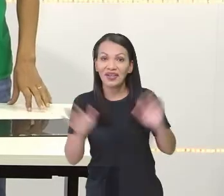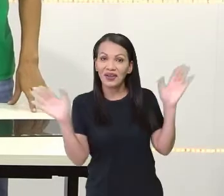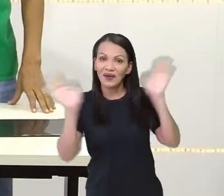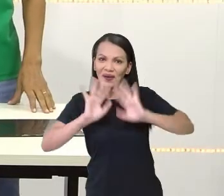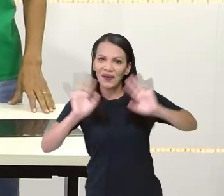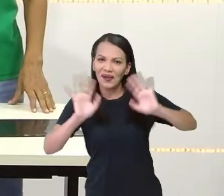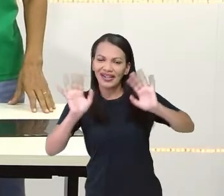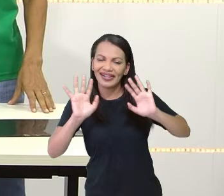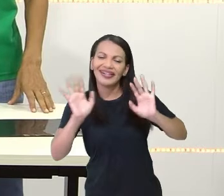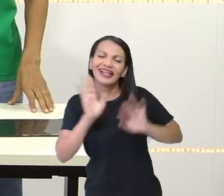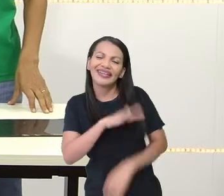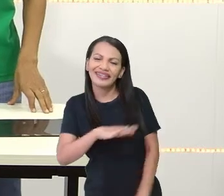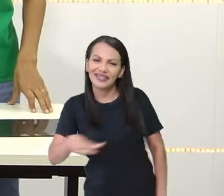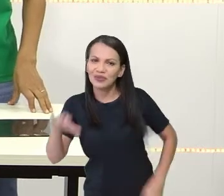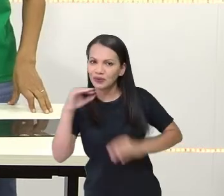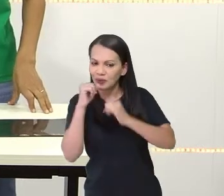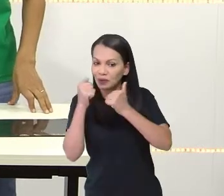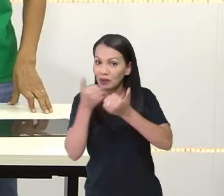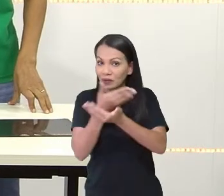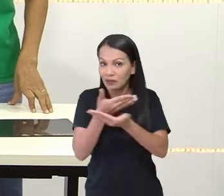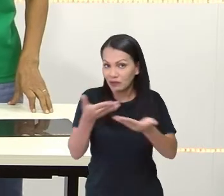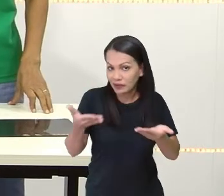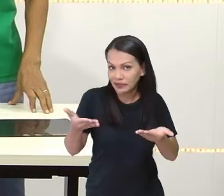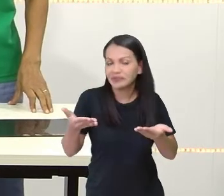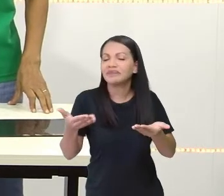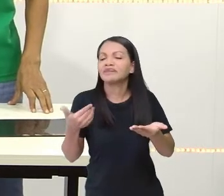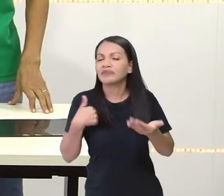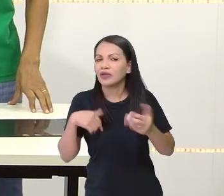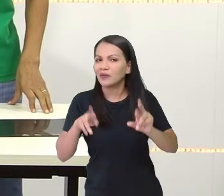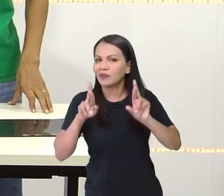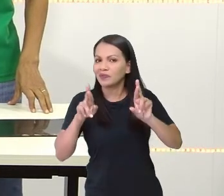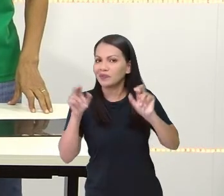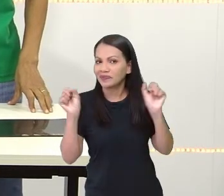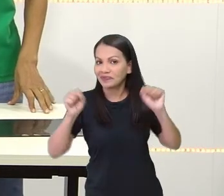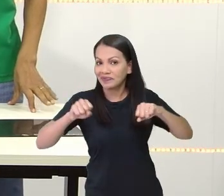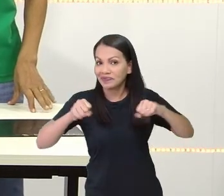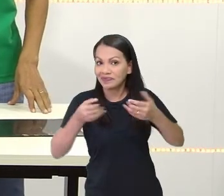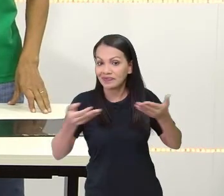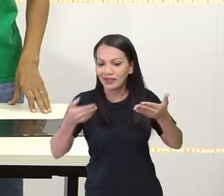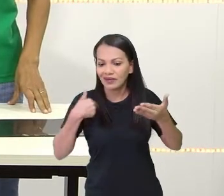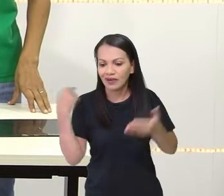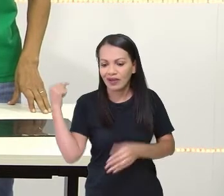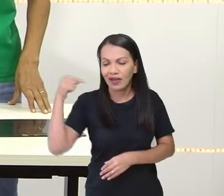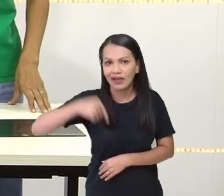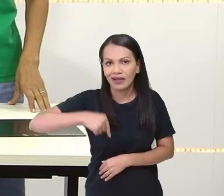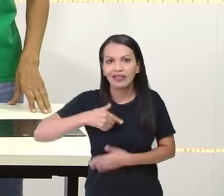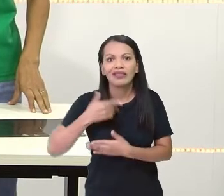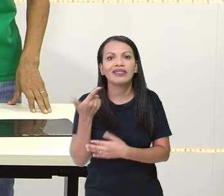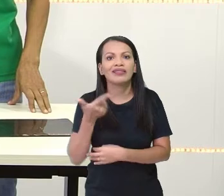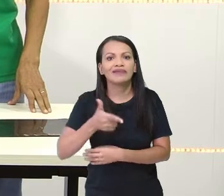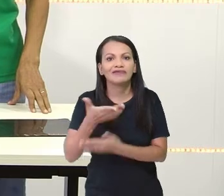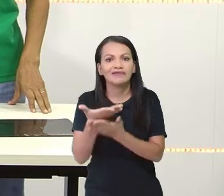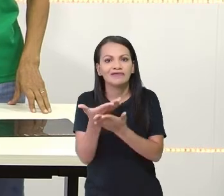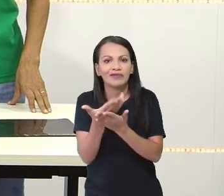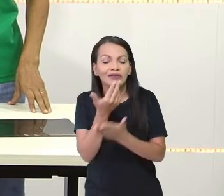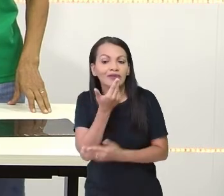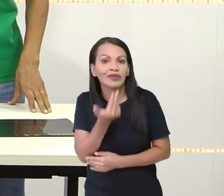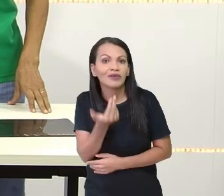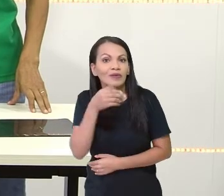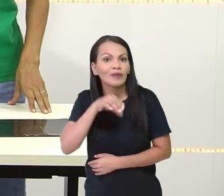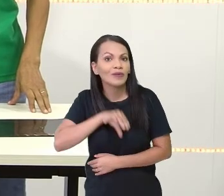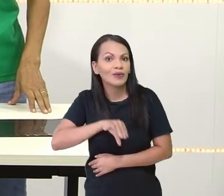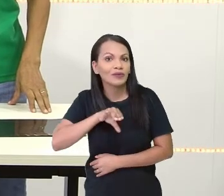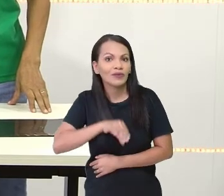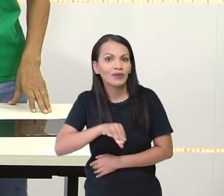Olá, crianças! Tudo bem com vocês? Espero que sim. Estamos aqui para mais uma aula hoje de língua